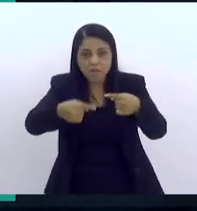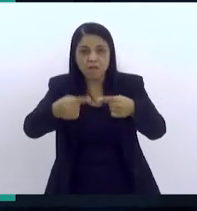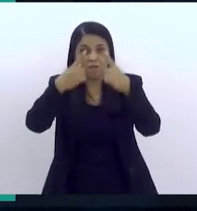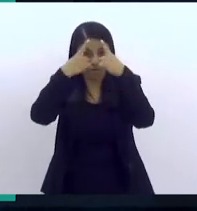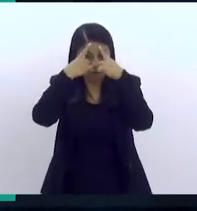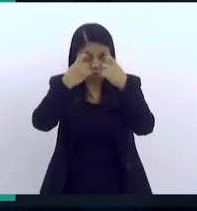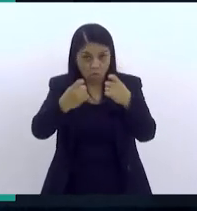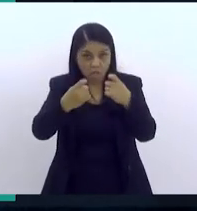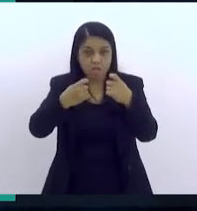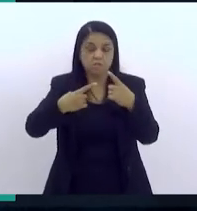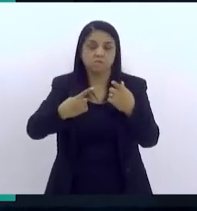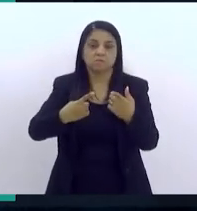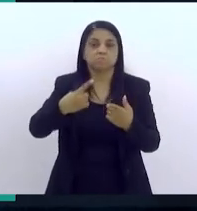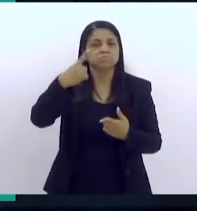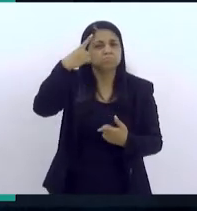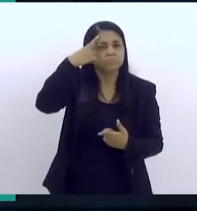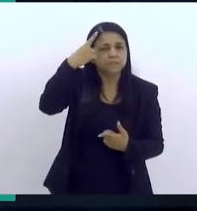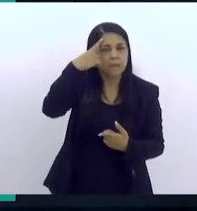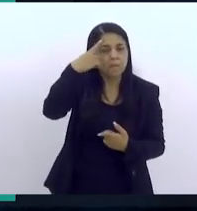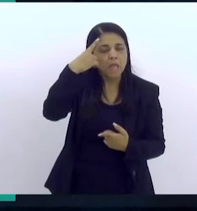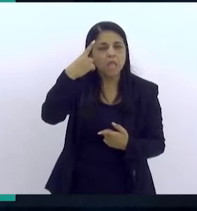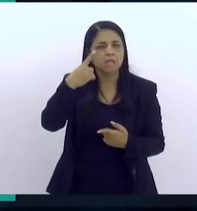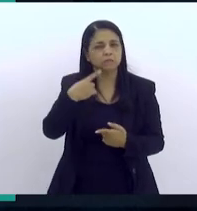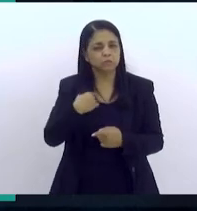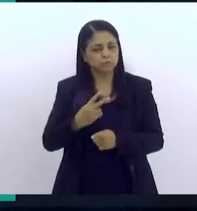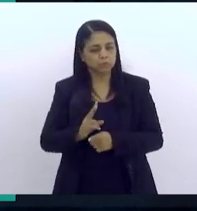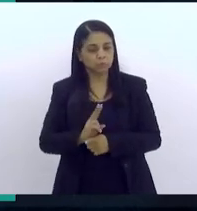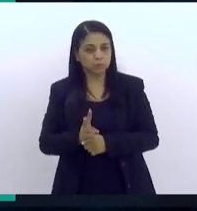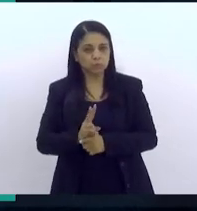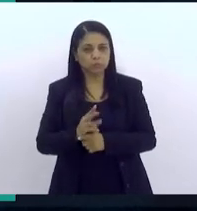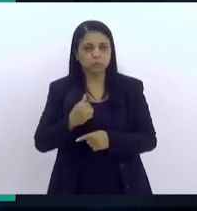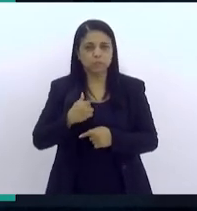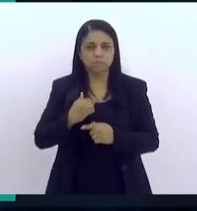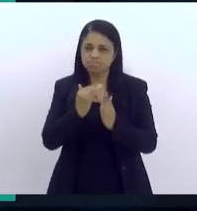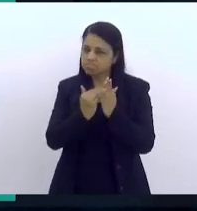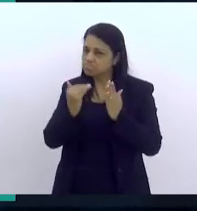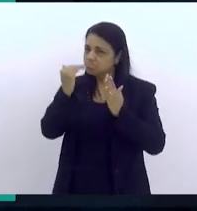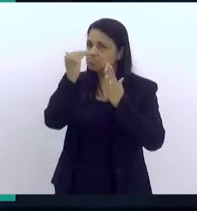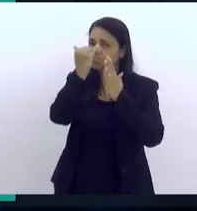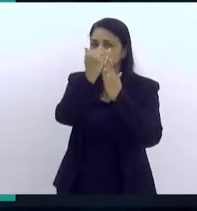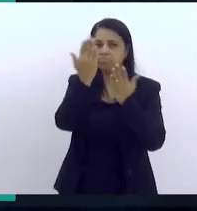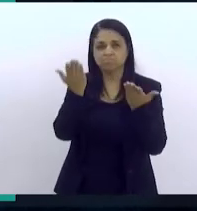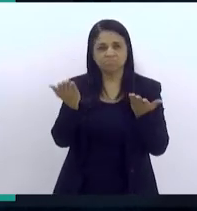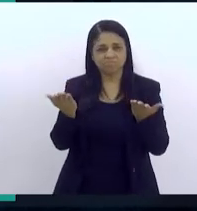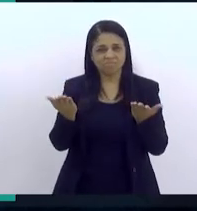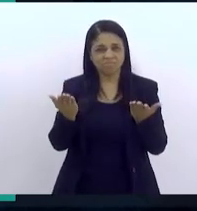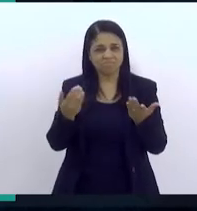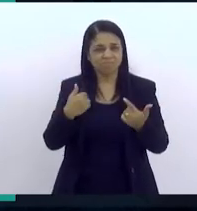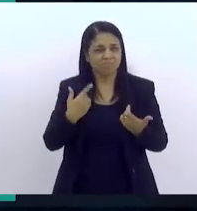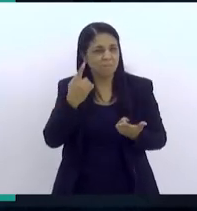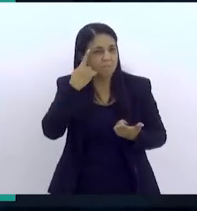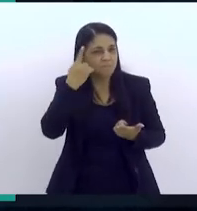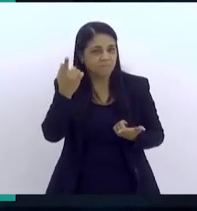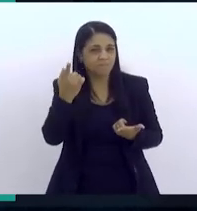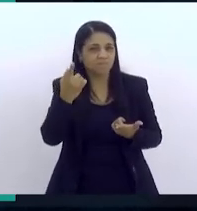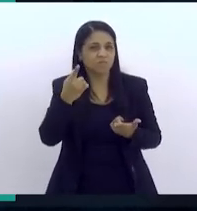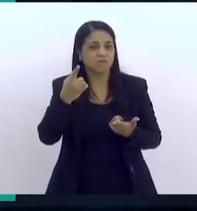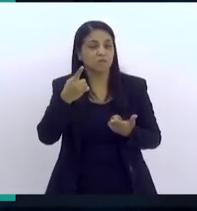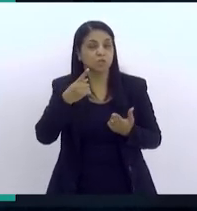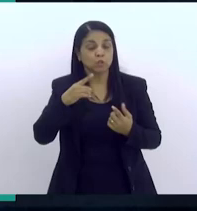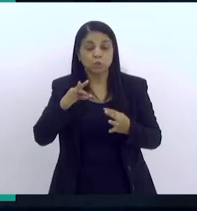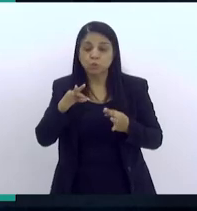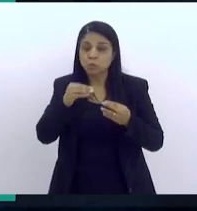pensamento Ultra conservador supremacista tudo isso gera muito